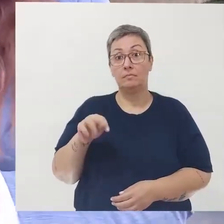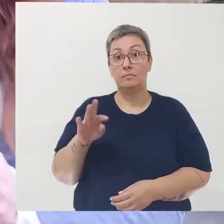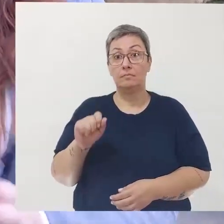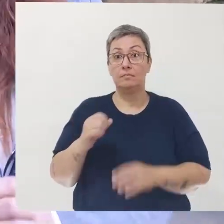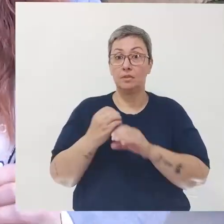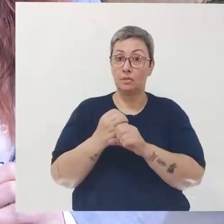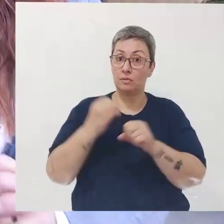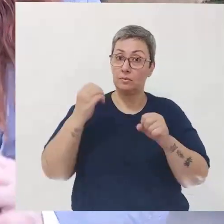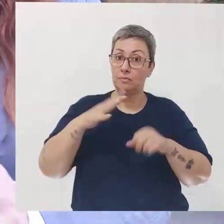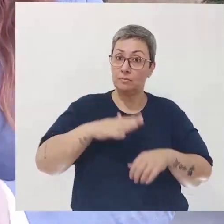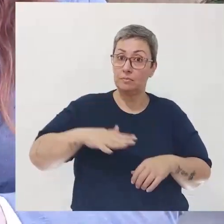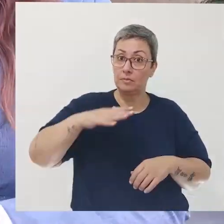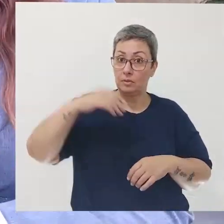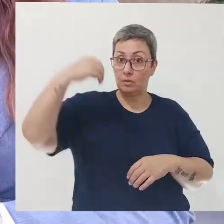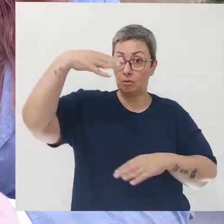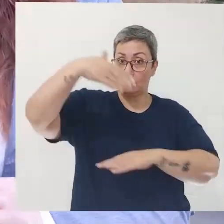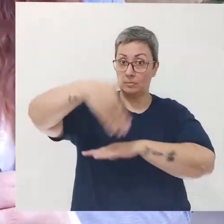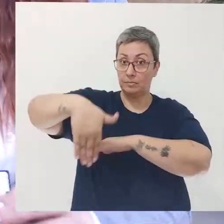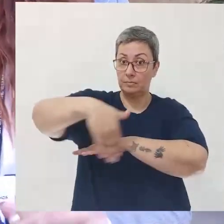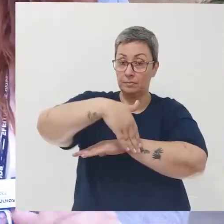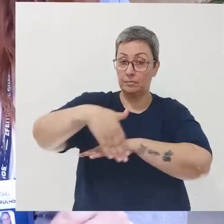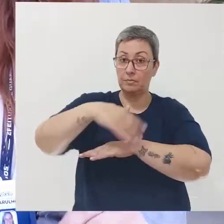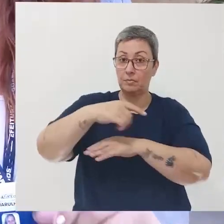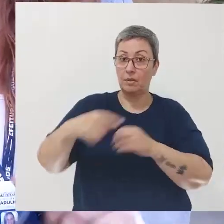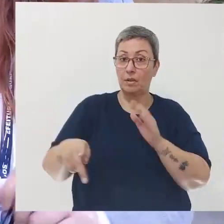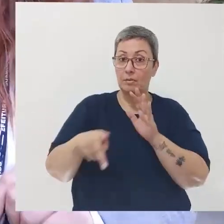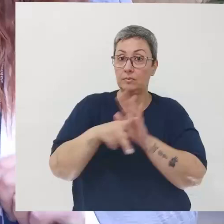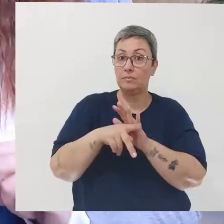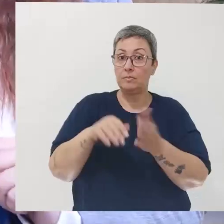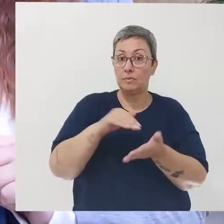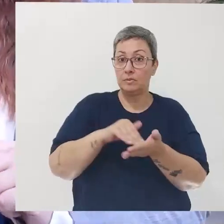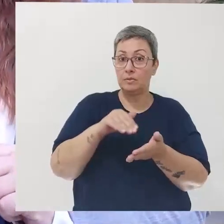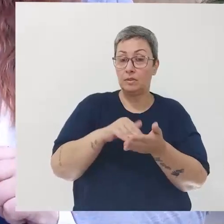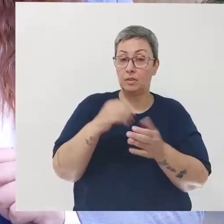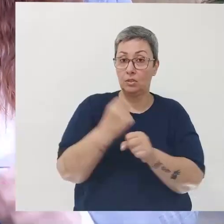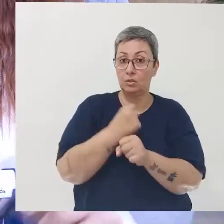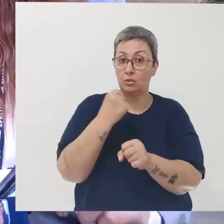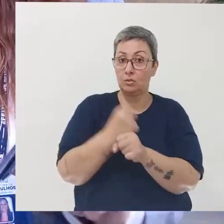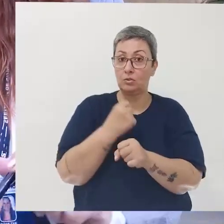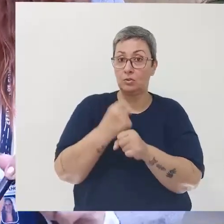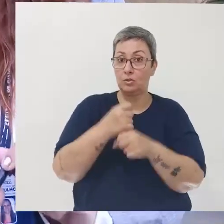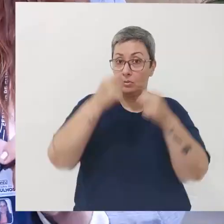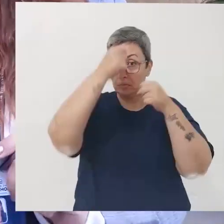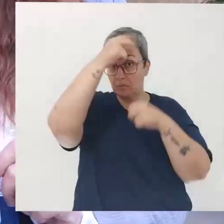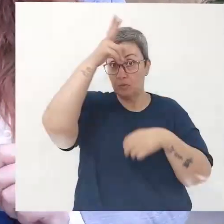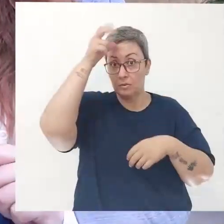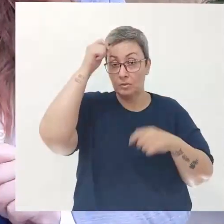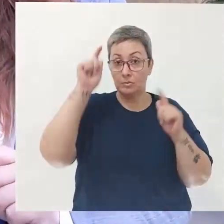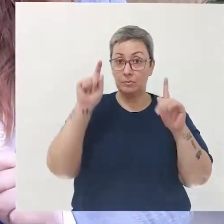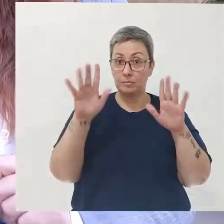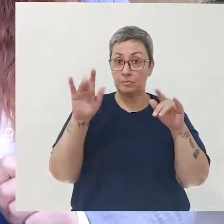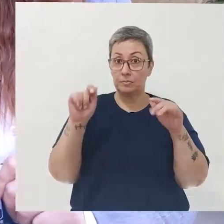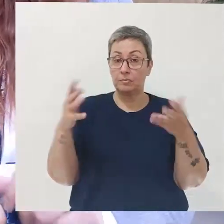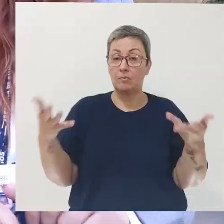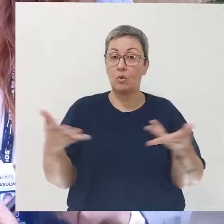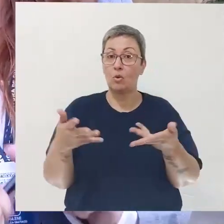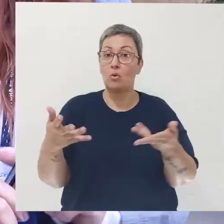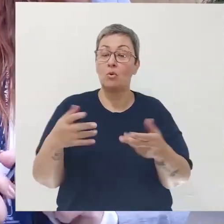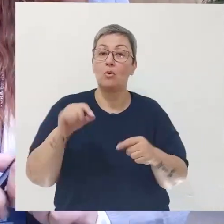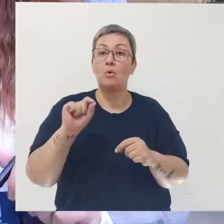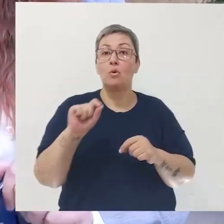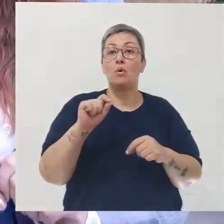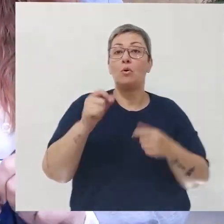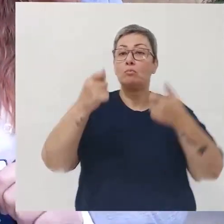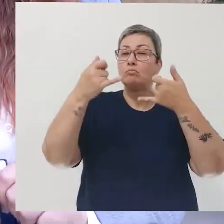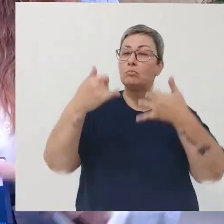sou engenheira do Departamento de Iluminação Pública, que pertence à Secretaria de Obras da Prefeitura de Guarulhos. Estou